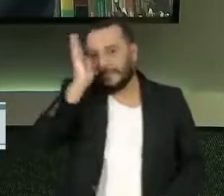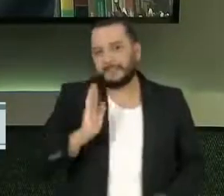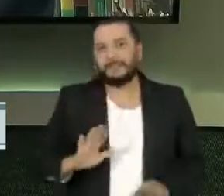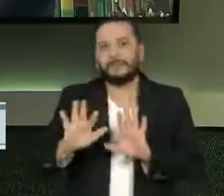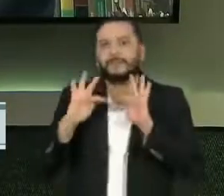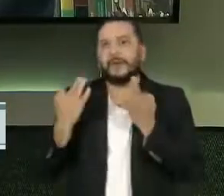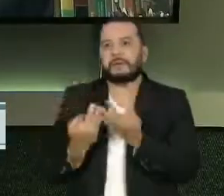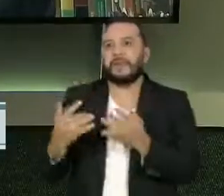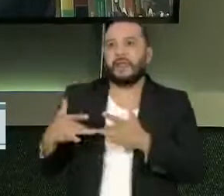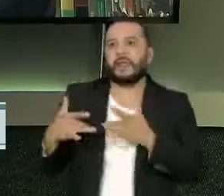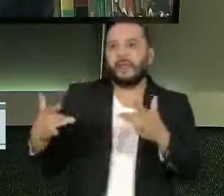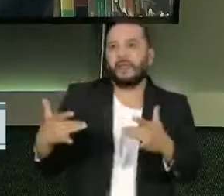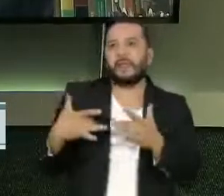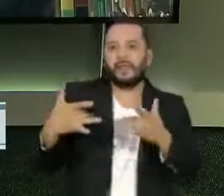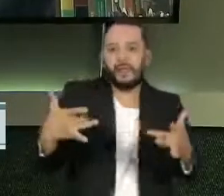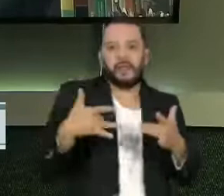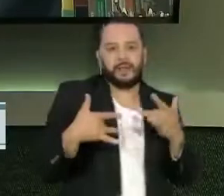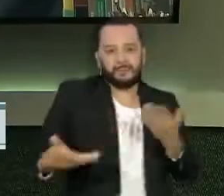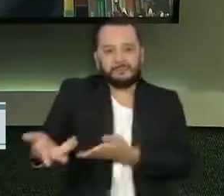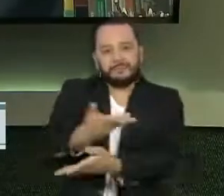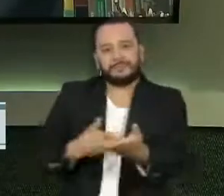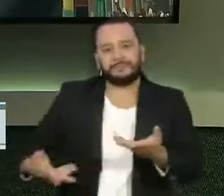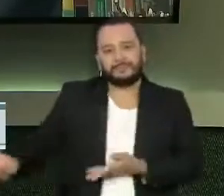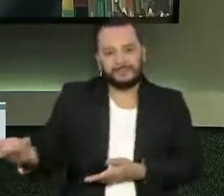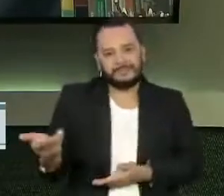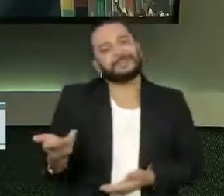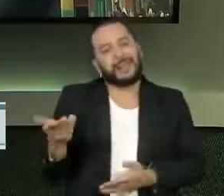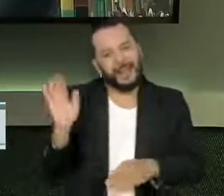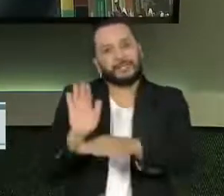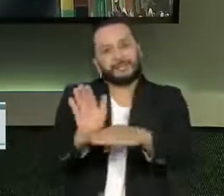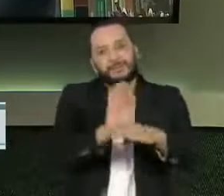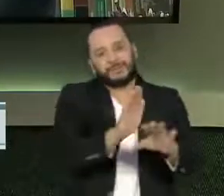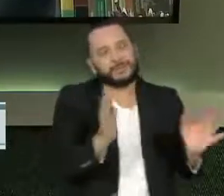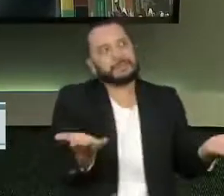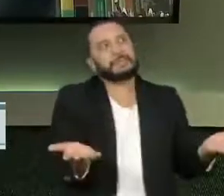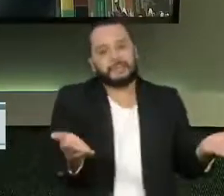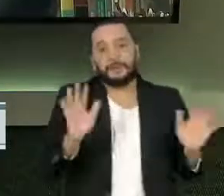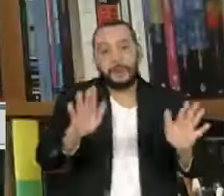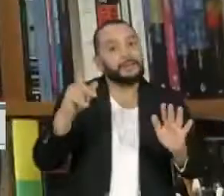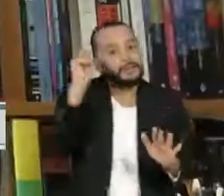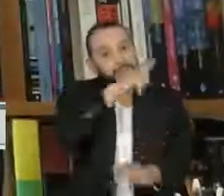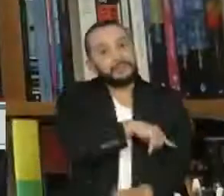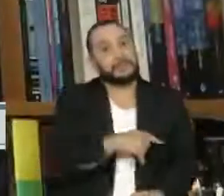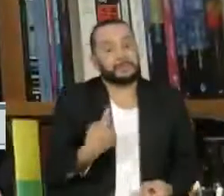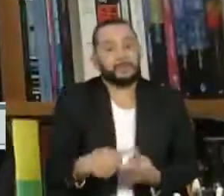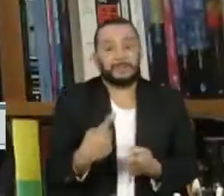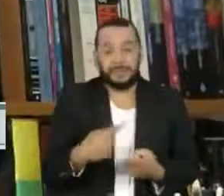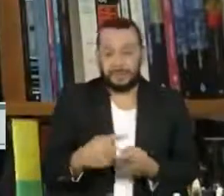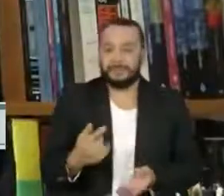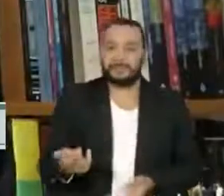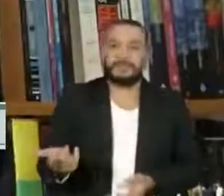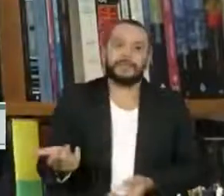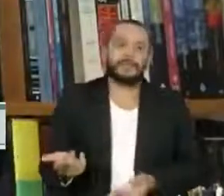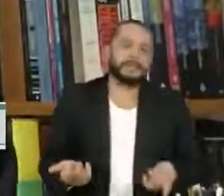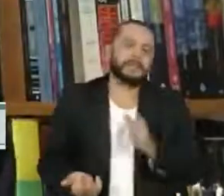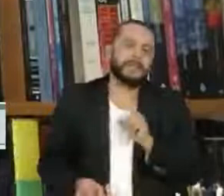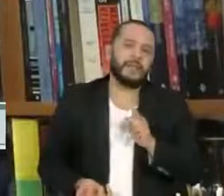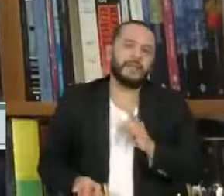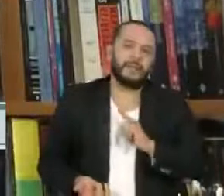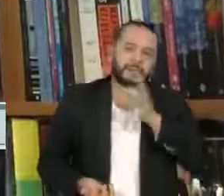relações familiares, as relações pessoais pesam tanto, né? Mas veja você, você pega uma pessoa que já